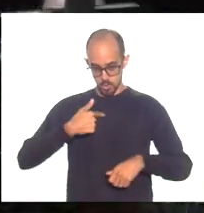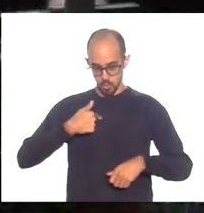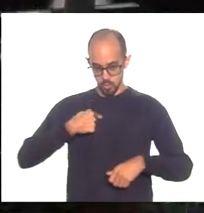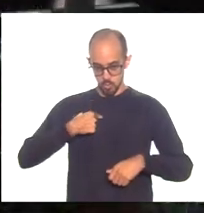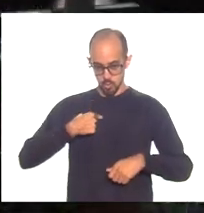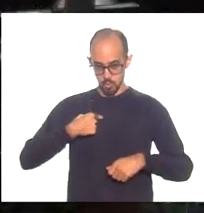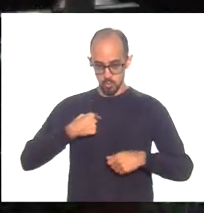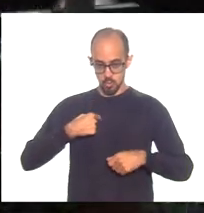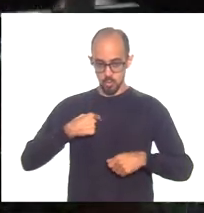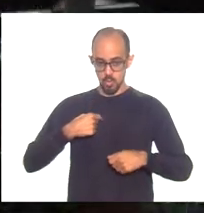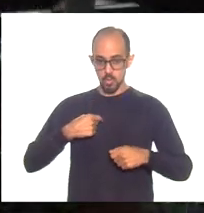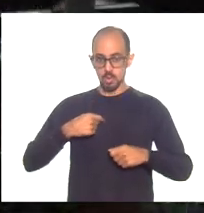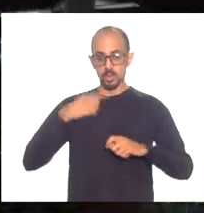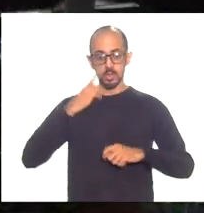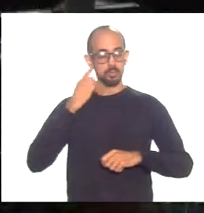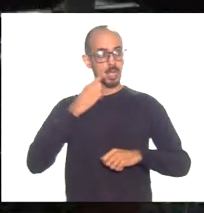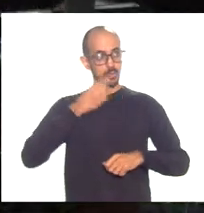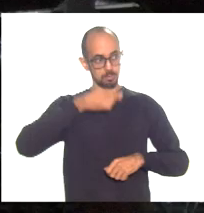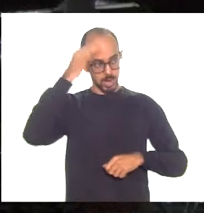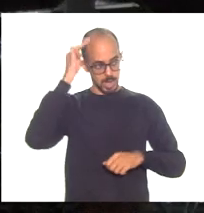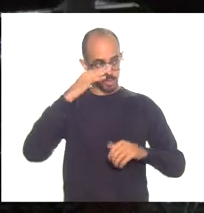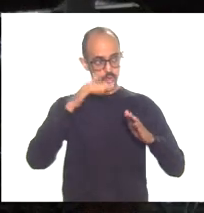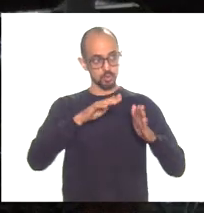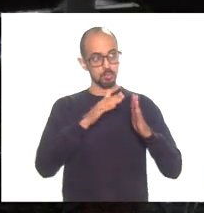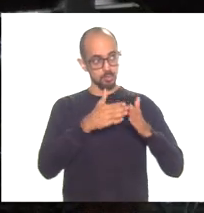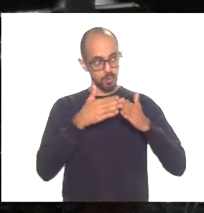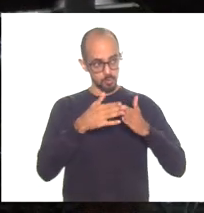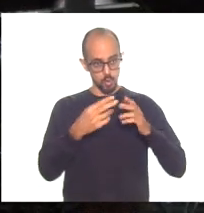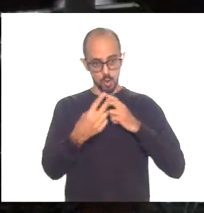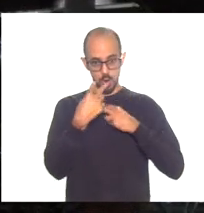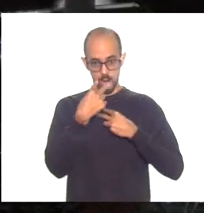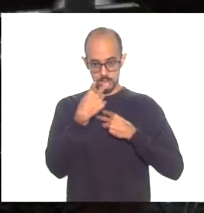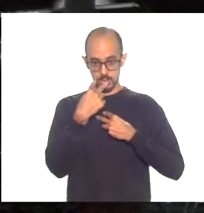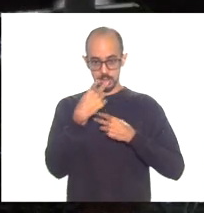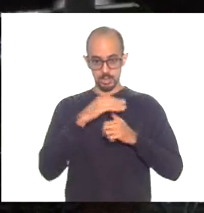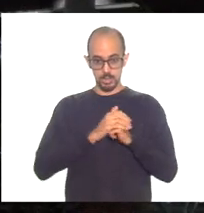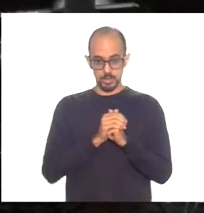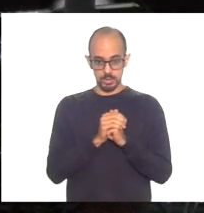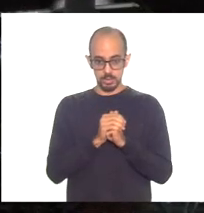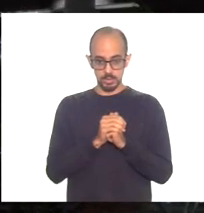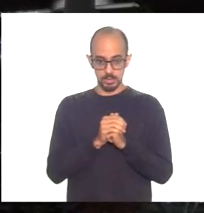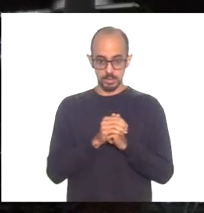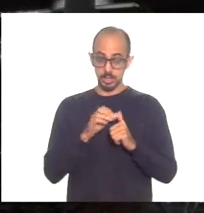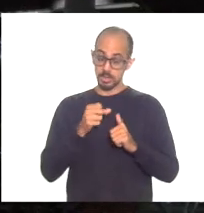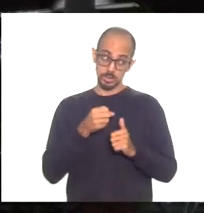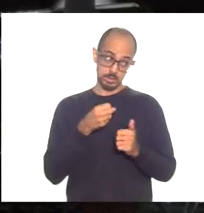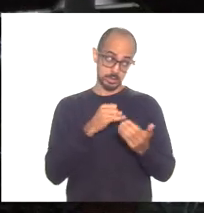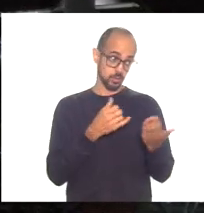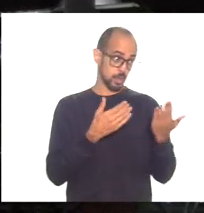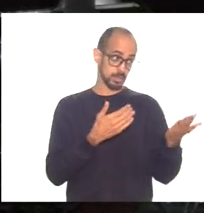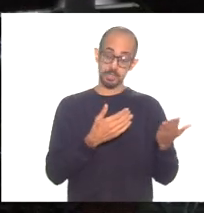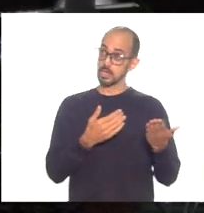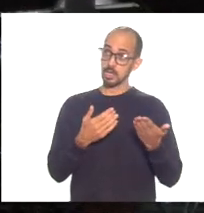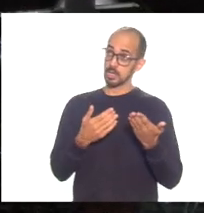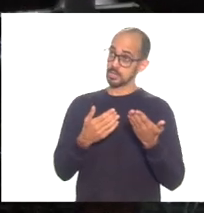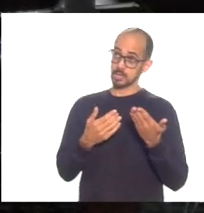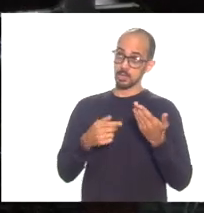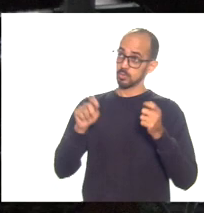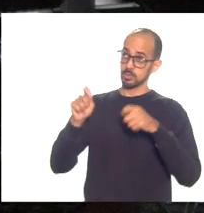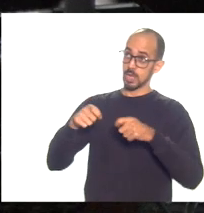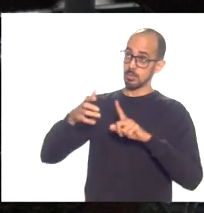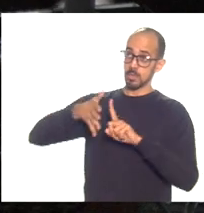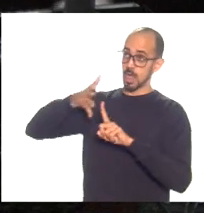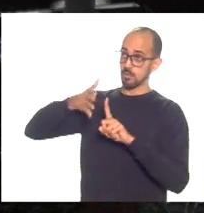Eu, deputado Márcio, olha para mim, deputado Márcio. Deputado Márcio, deputado Márcio, deputado Márcio,